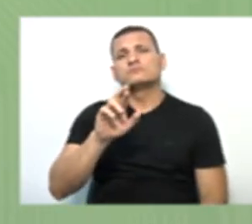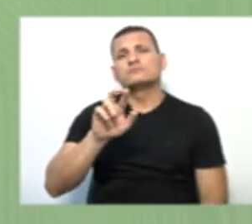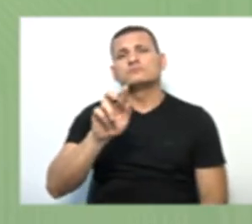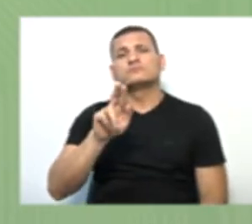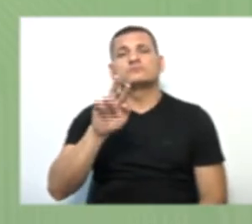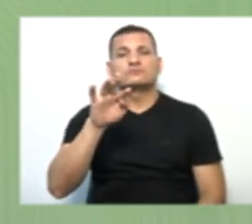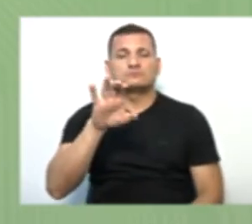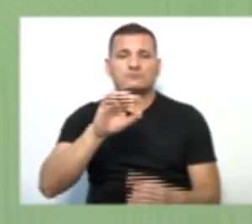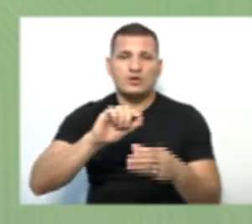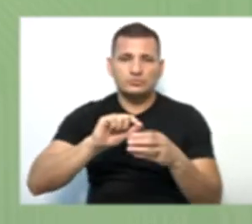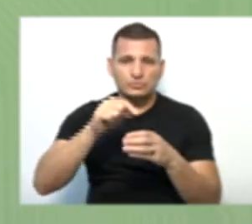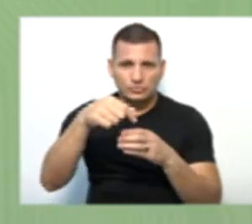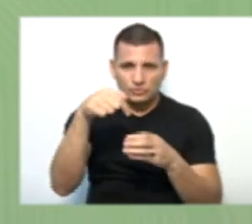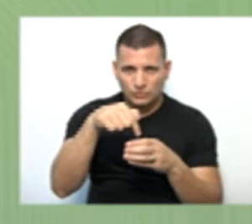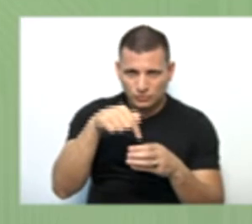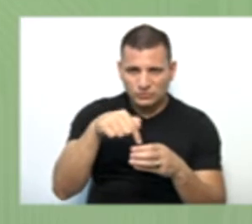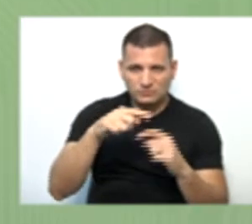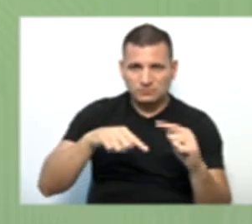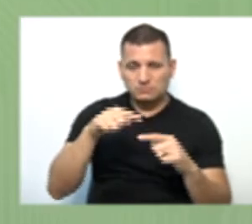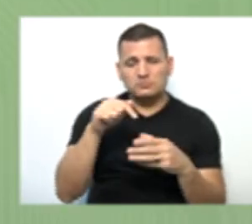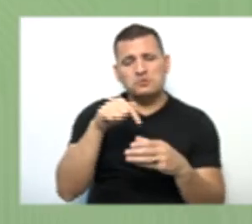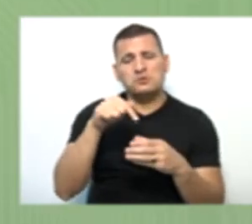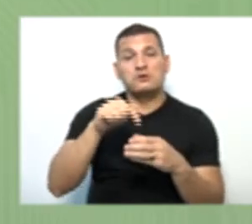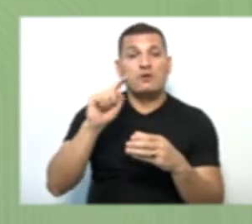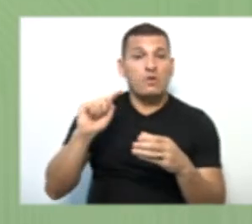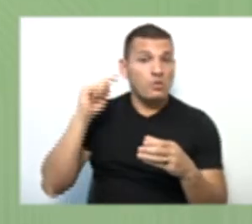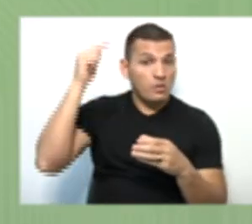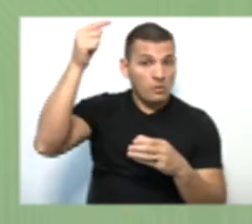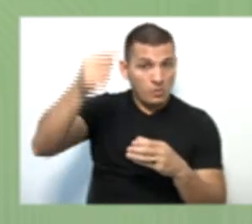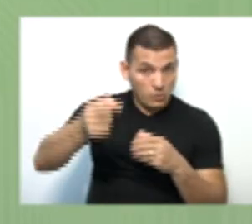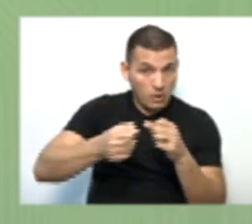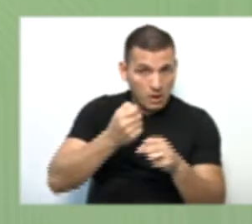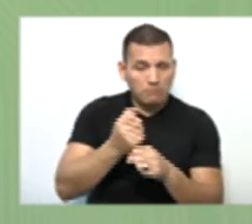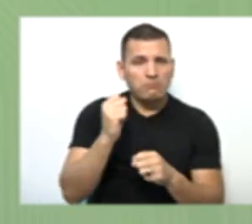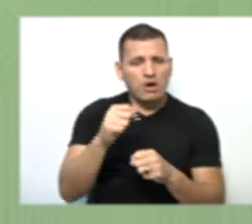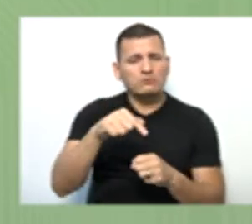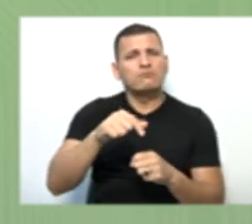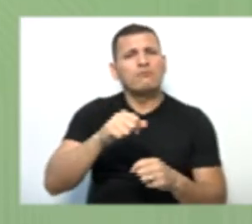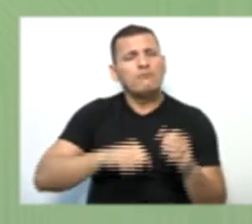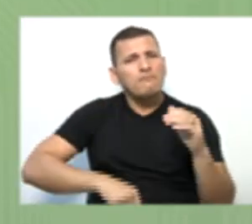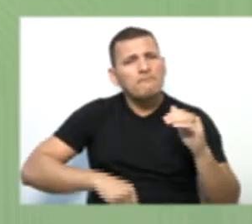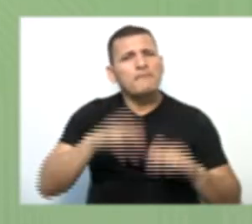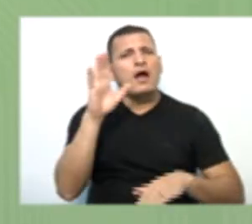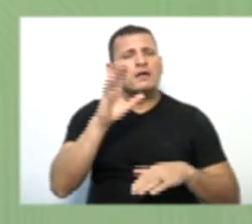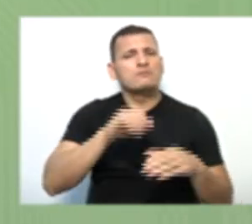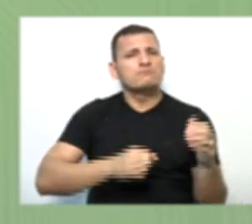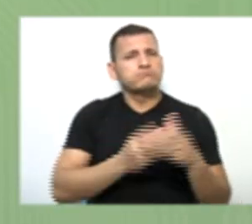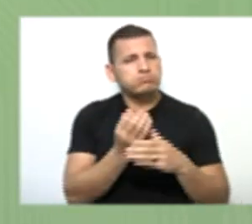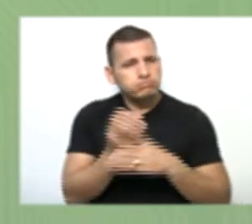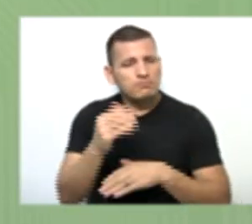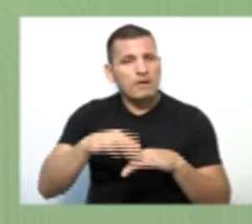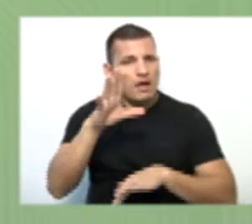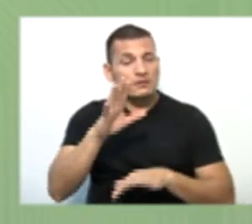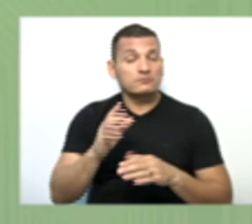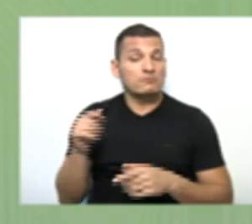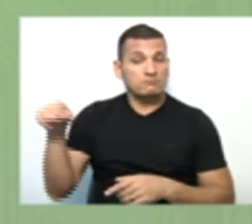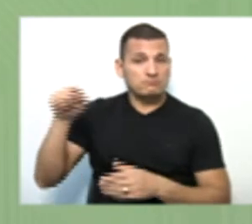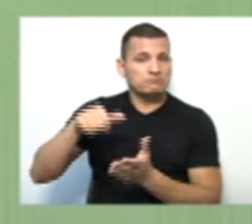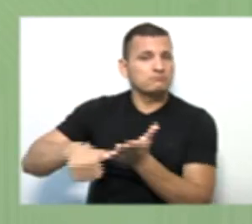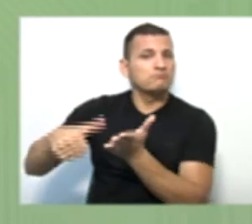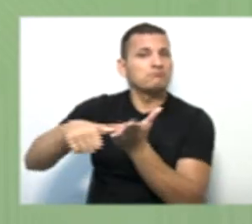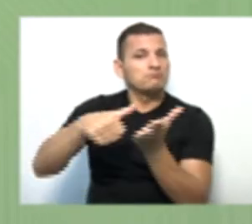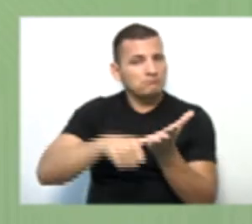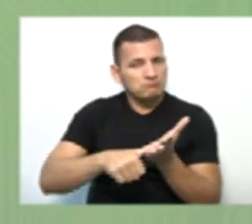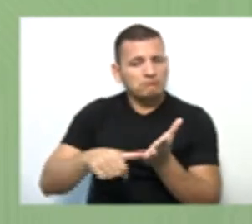iogurte, no próximo ano, eu posso aumentar essa produção? Os meus cooperados estão participando